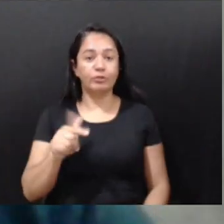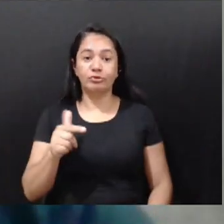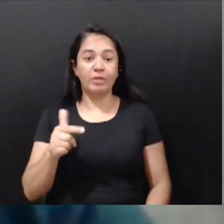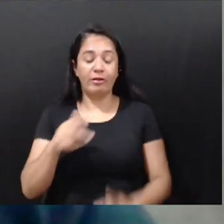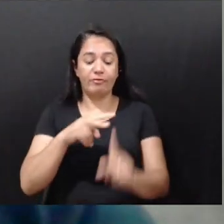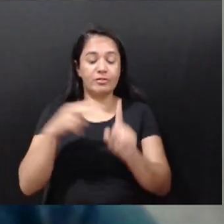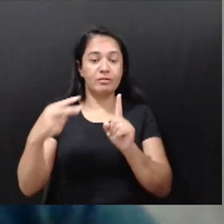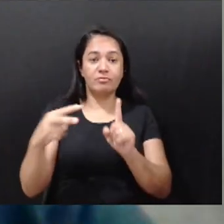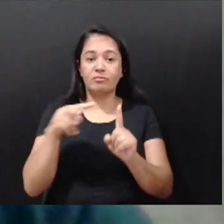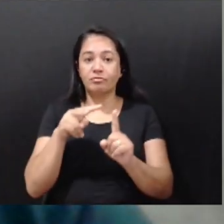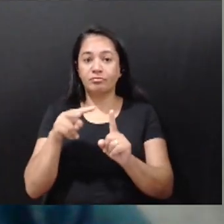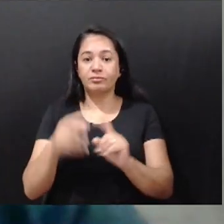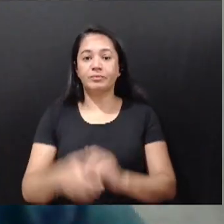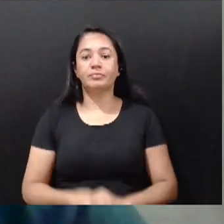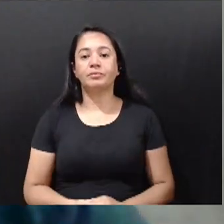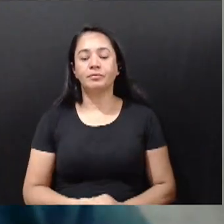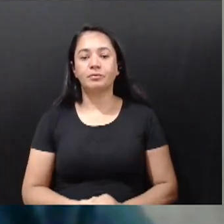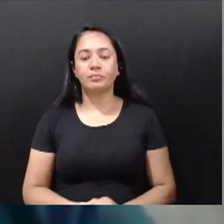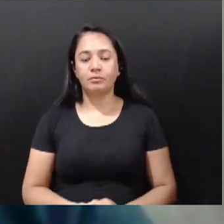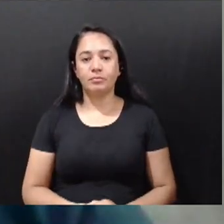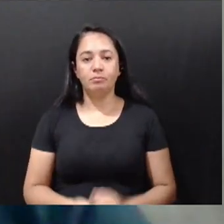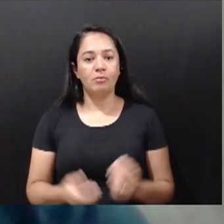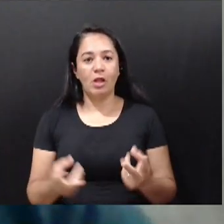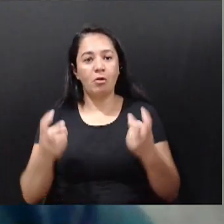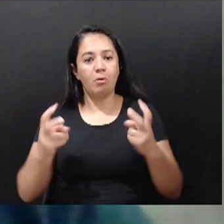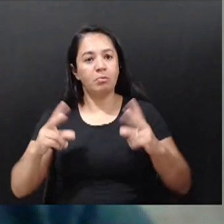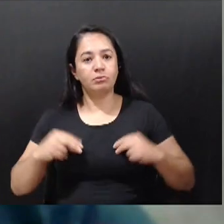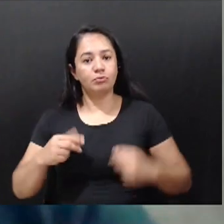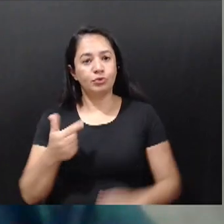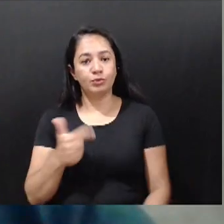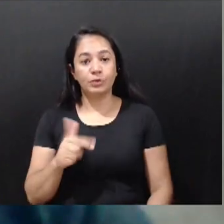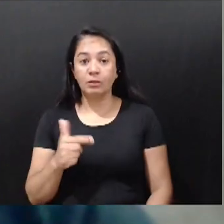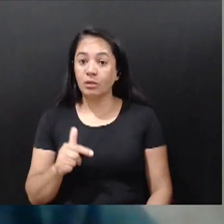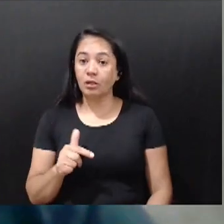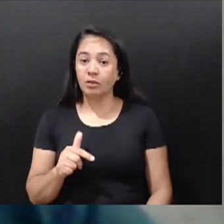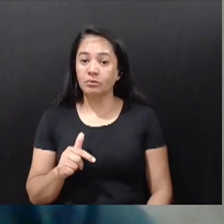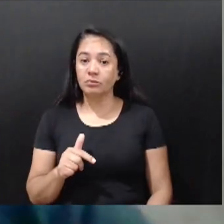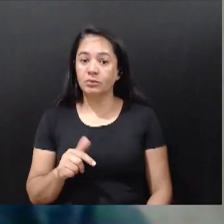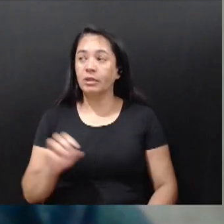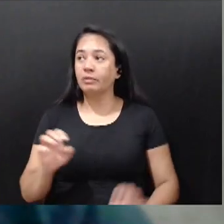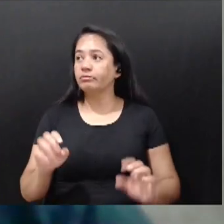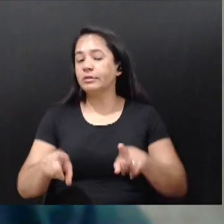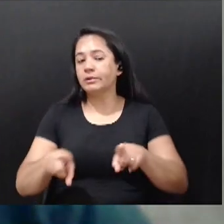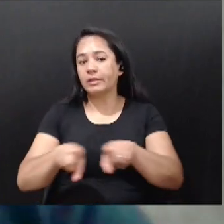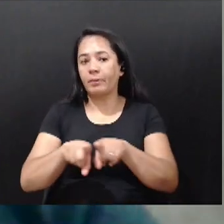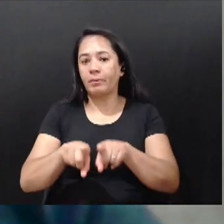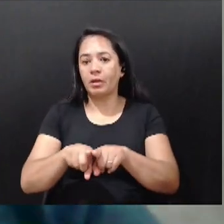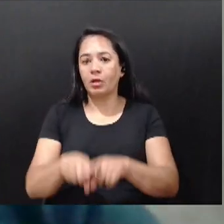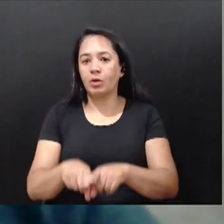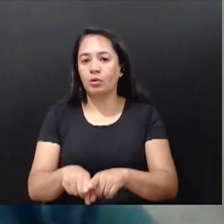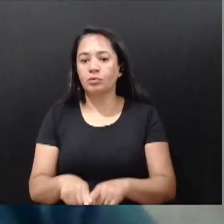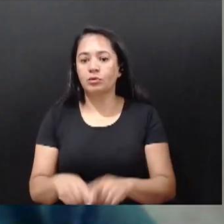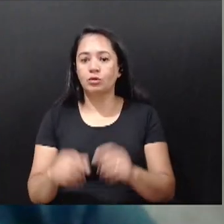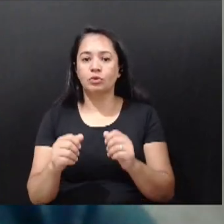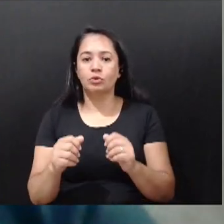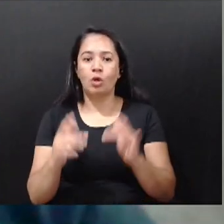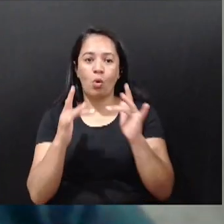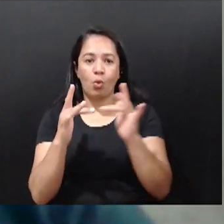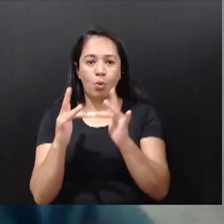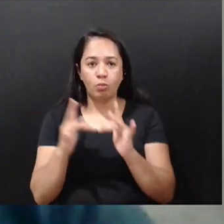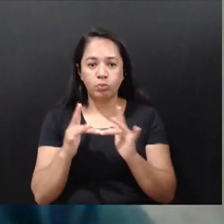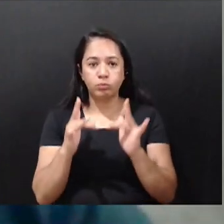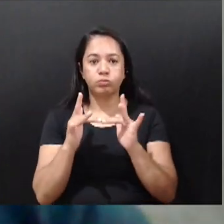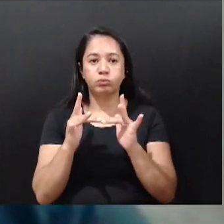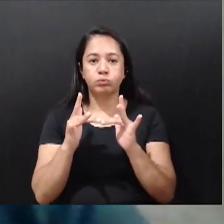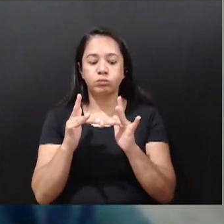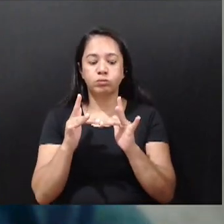visualização, né, não tendo ali o reconhecimento merecido e também, eventualmente, né, com algum contato, a prefeitura acaba tendo